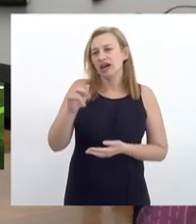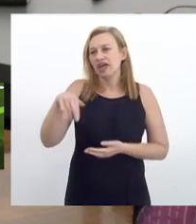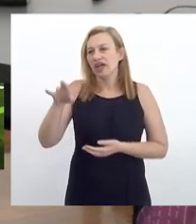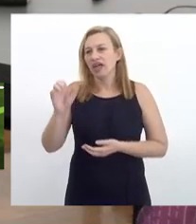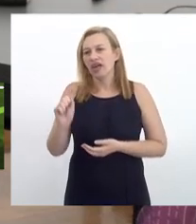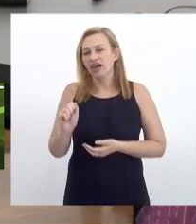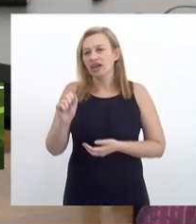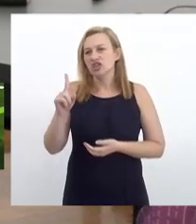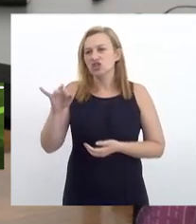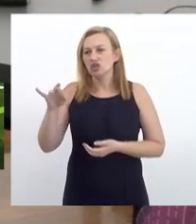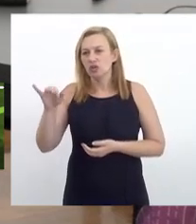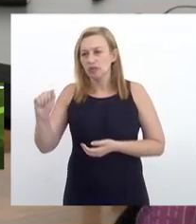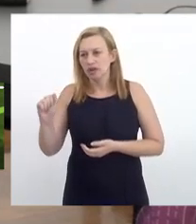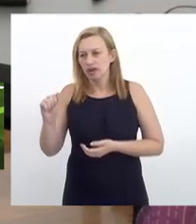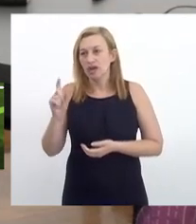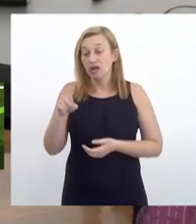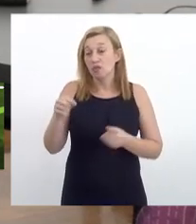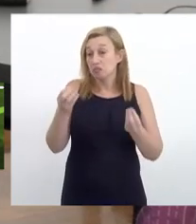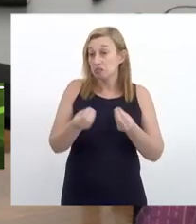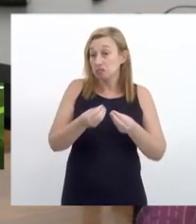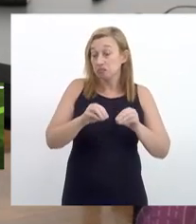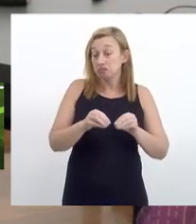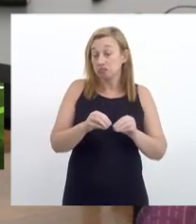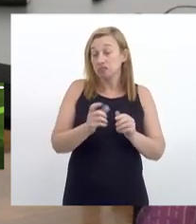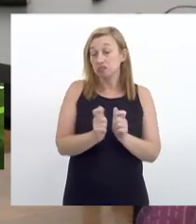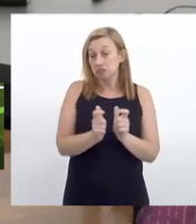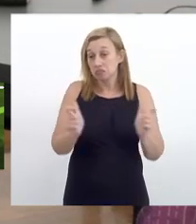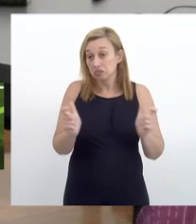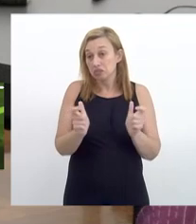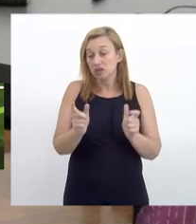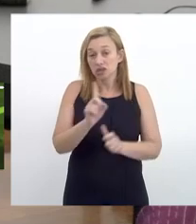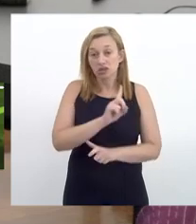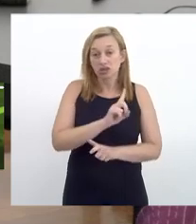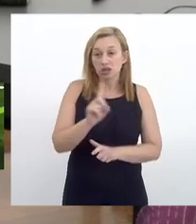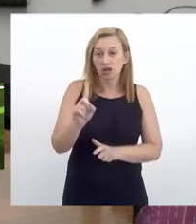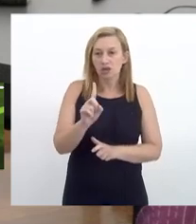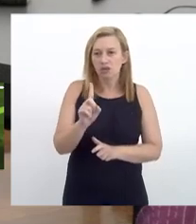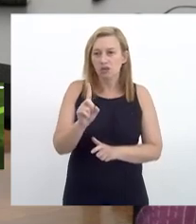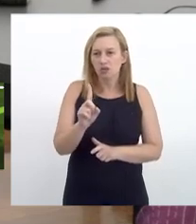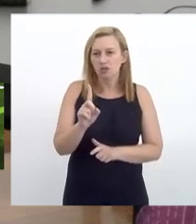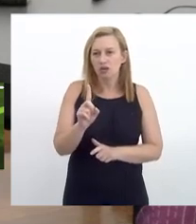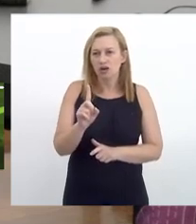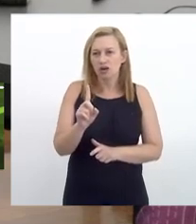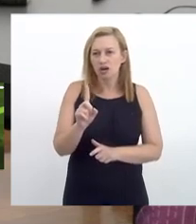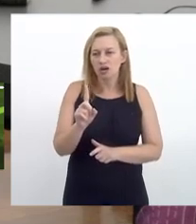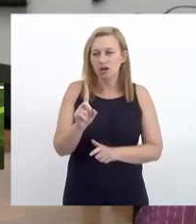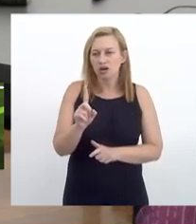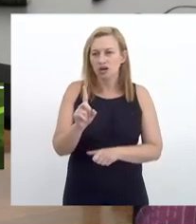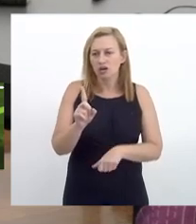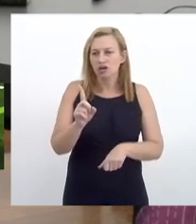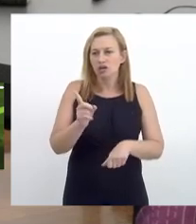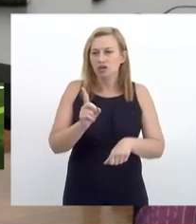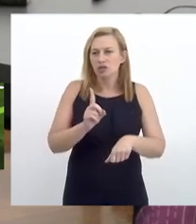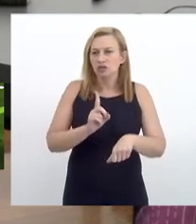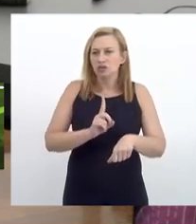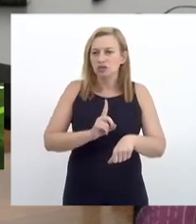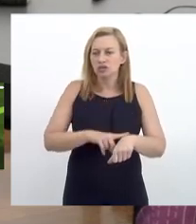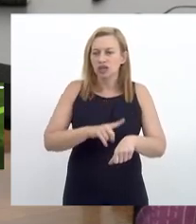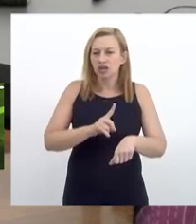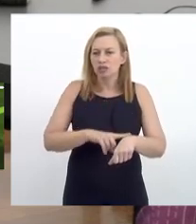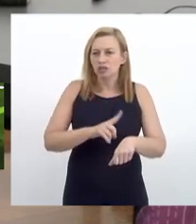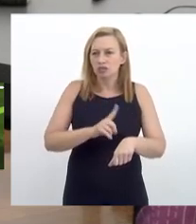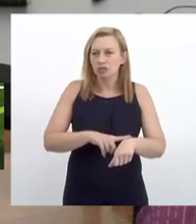traz Para a gente Um prejuízo Enorme Então a não Adequação Do tempo Do marco Temporal